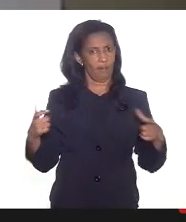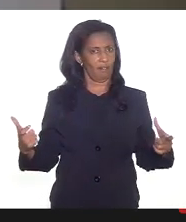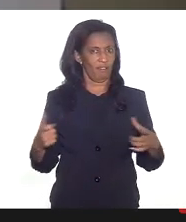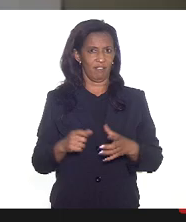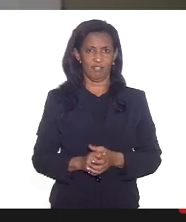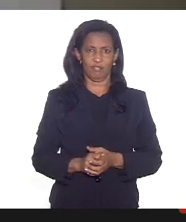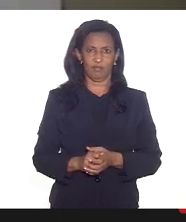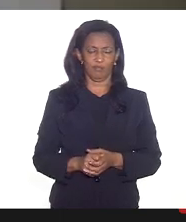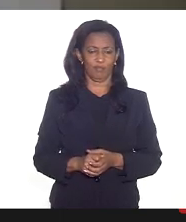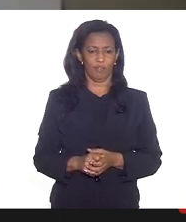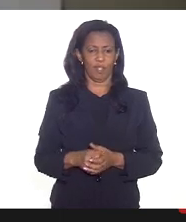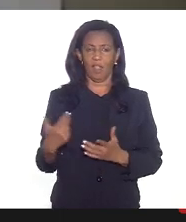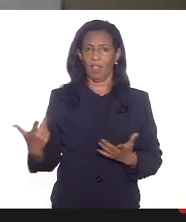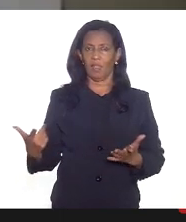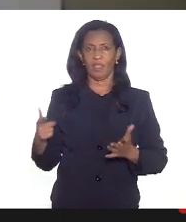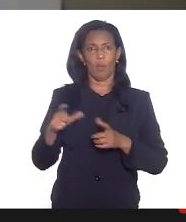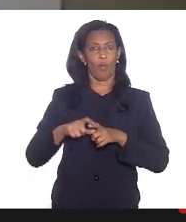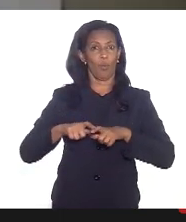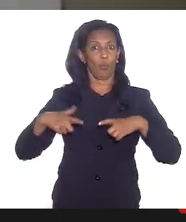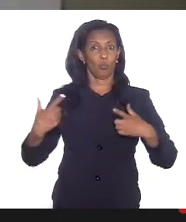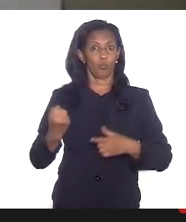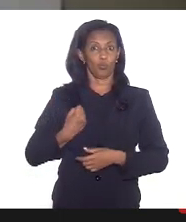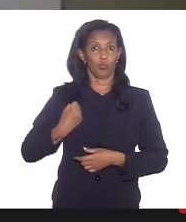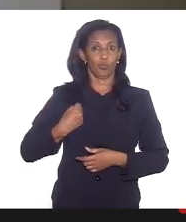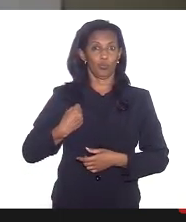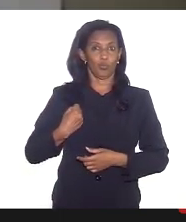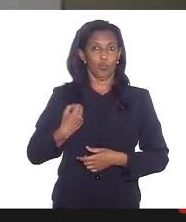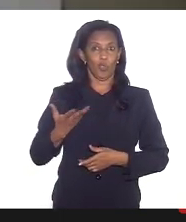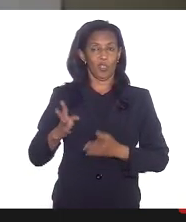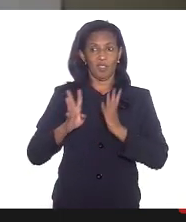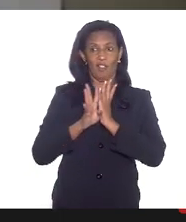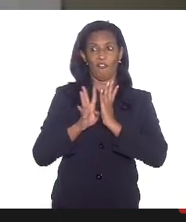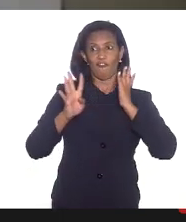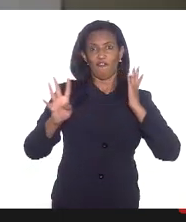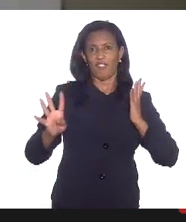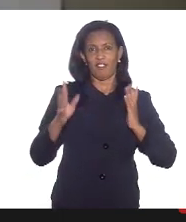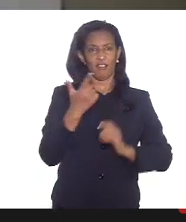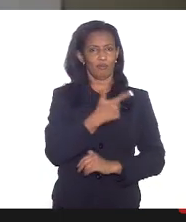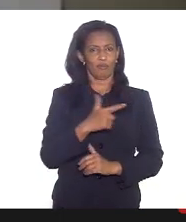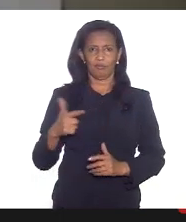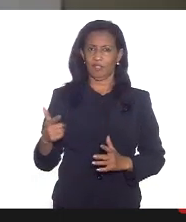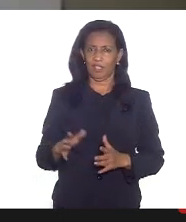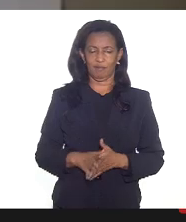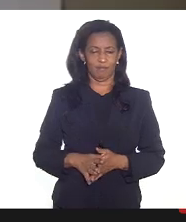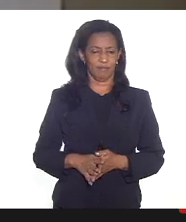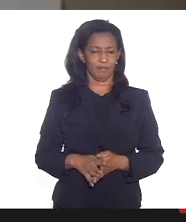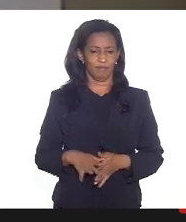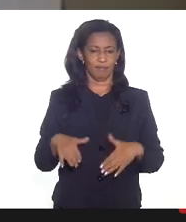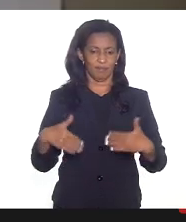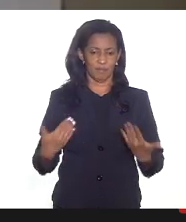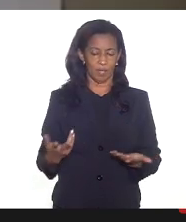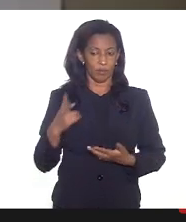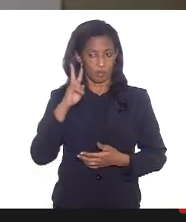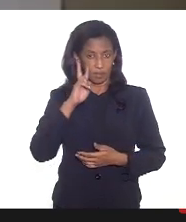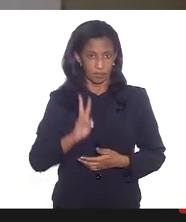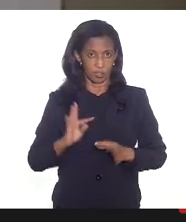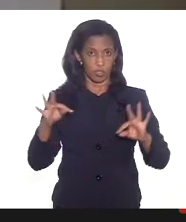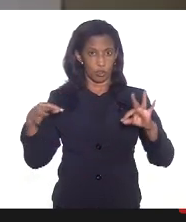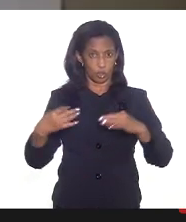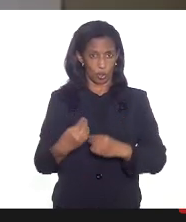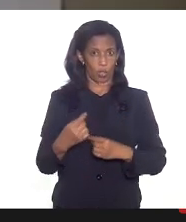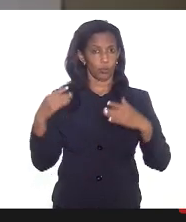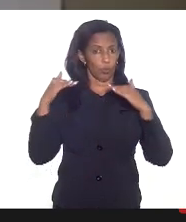acende não é um estrato populacional e Jerry filme o esteja vacinação então tendo em vista